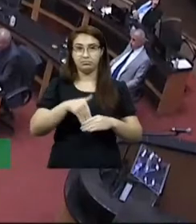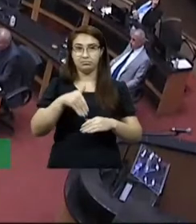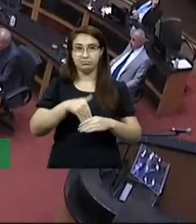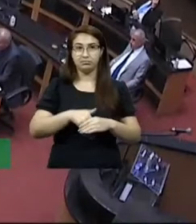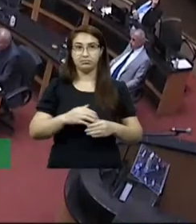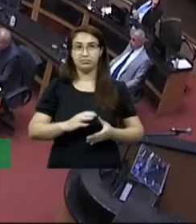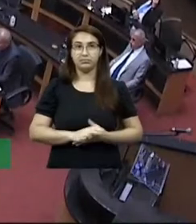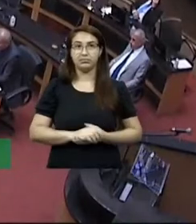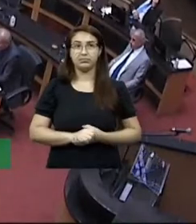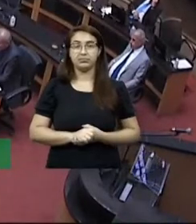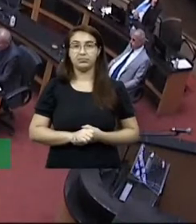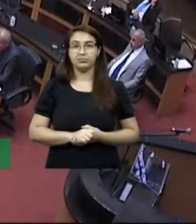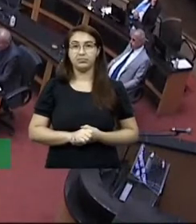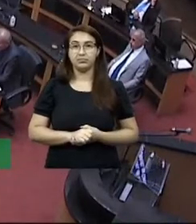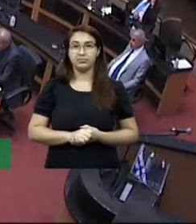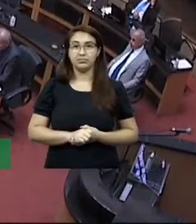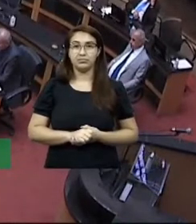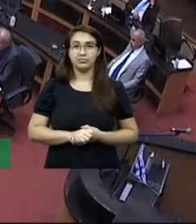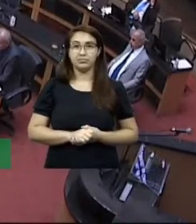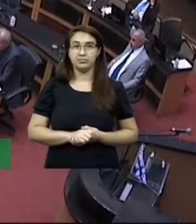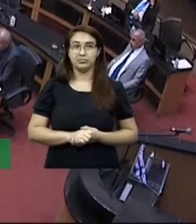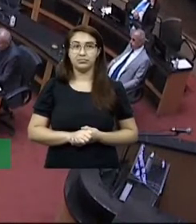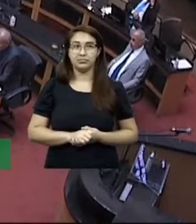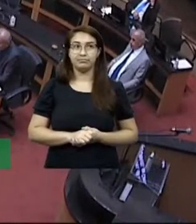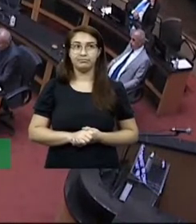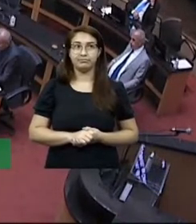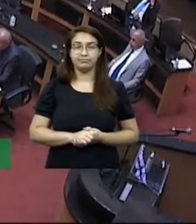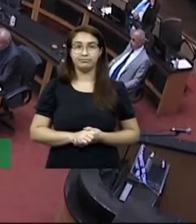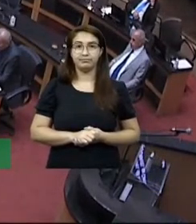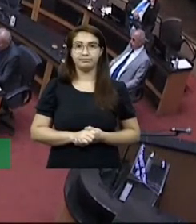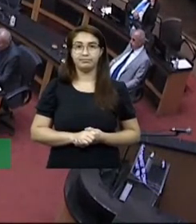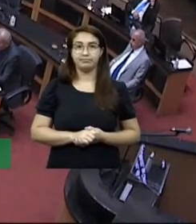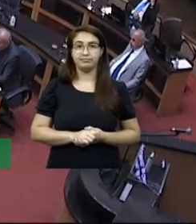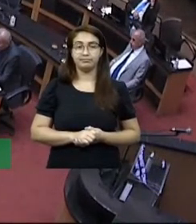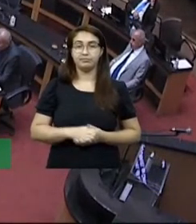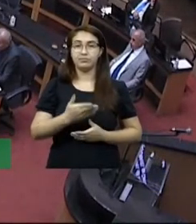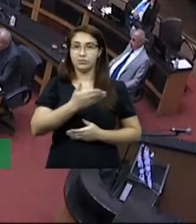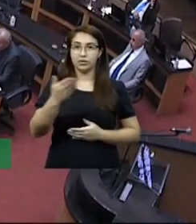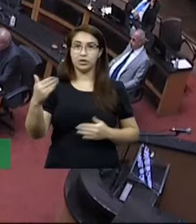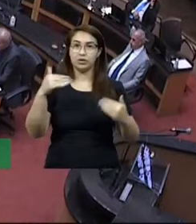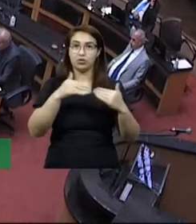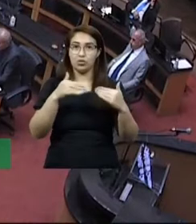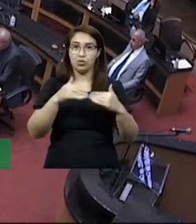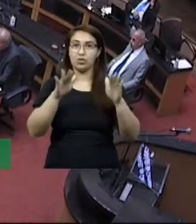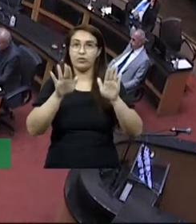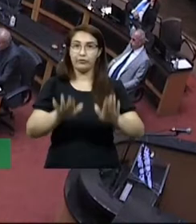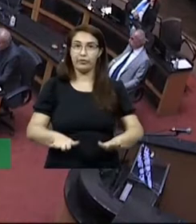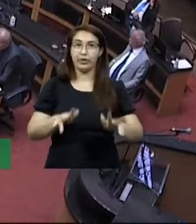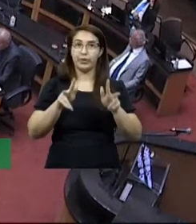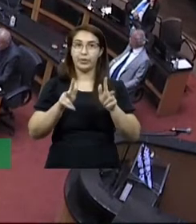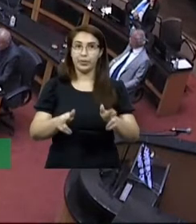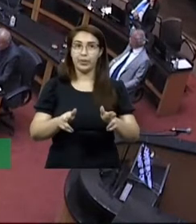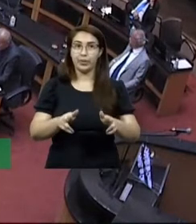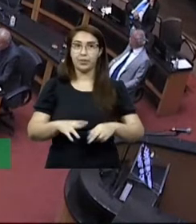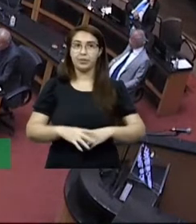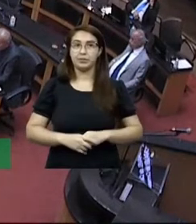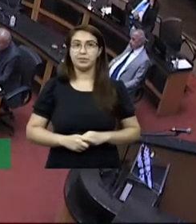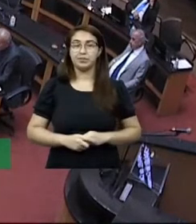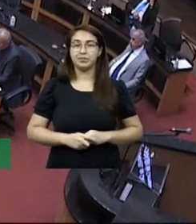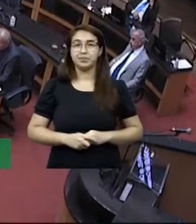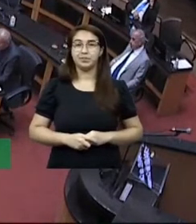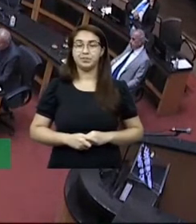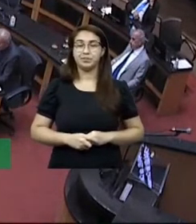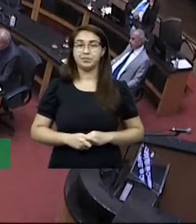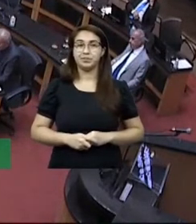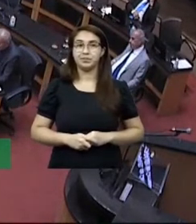Não havendo quem queira discutir, em votação. Os deputados que concordam permaneçam como se encontram.